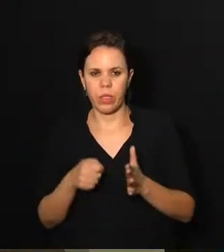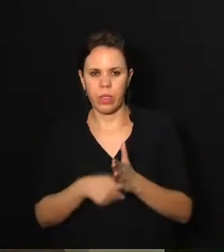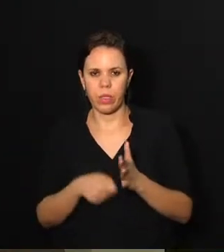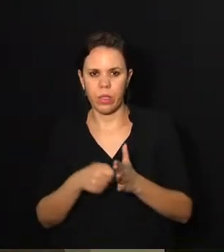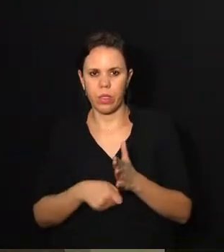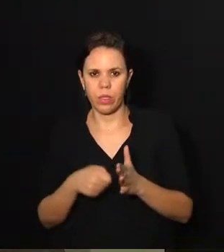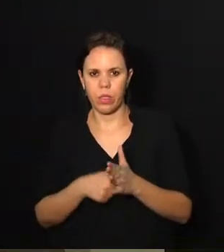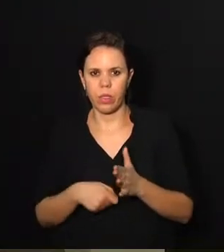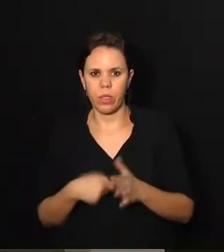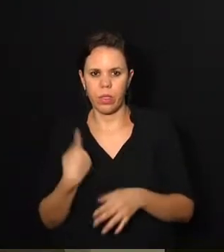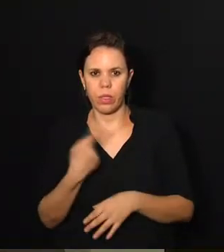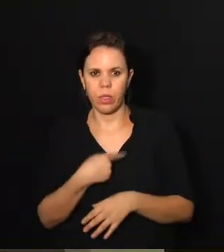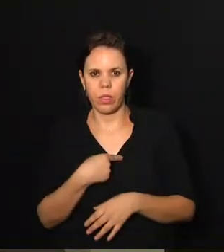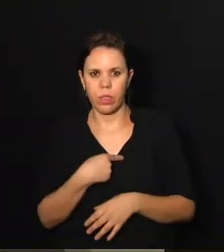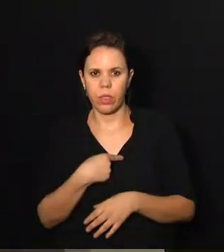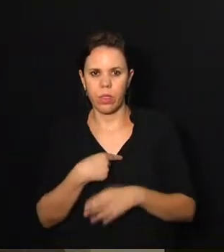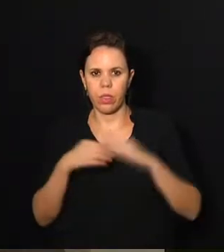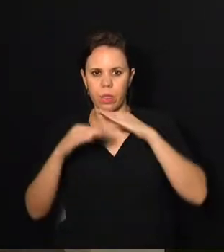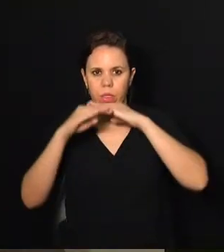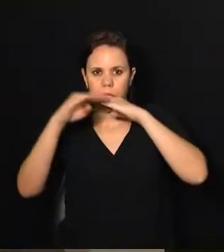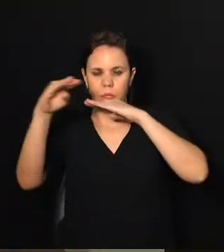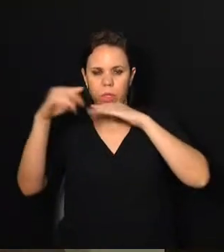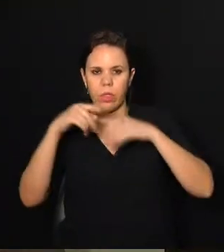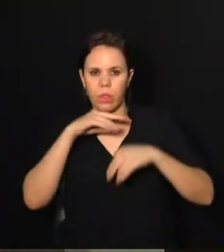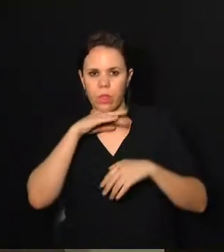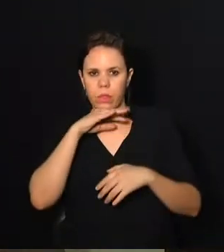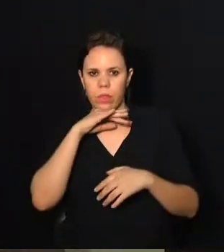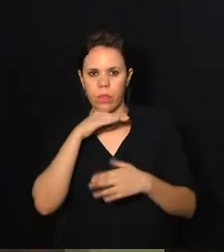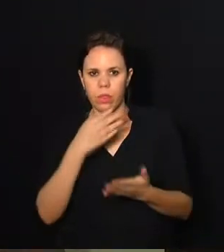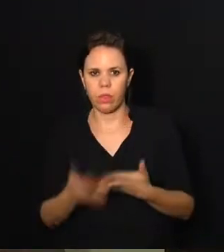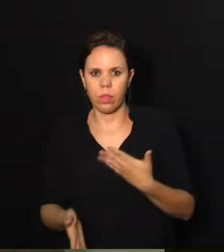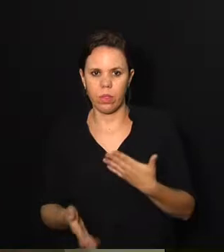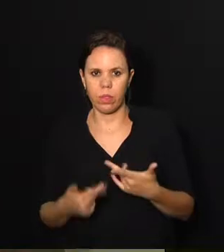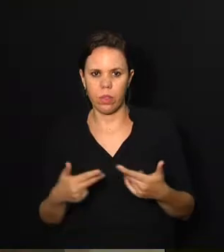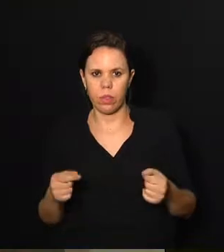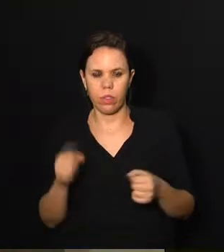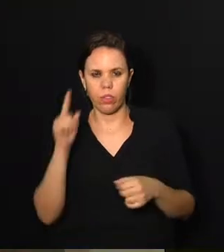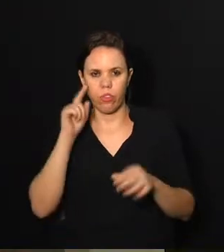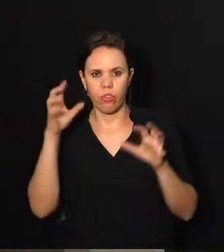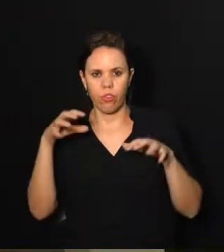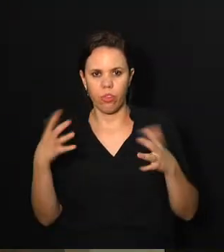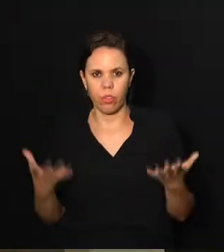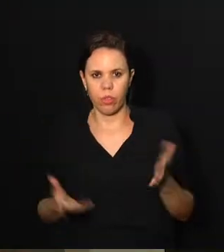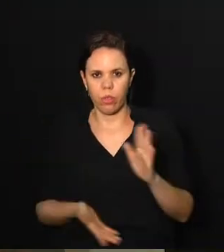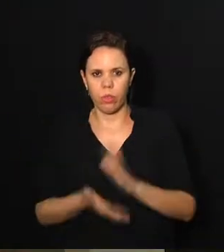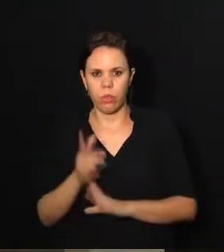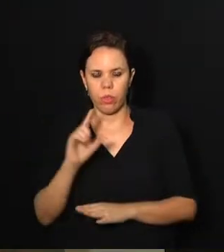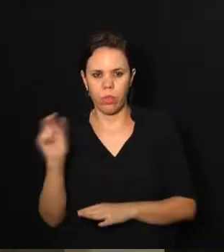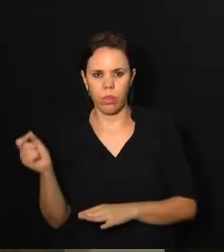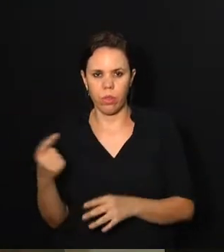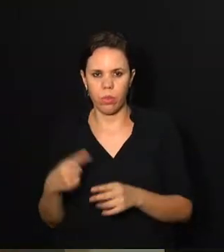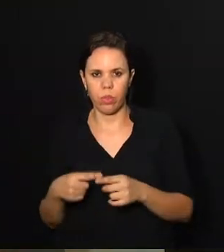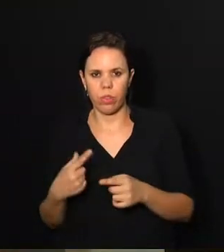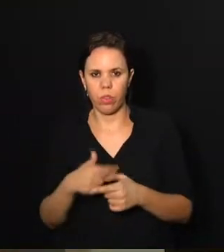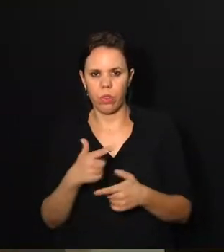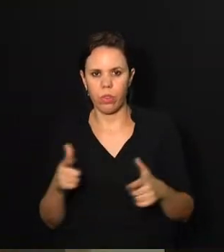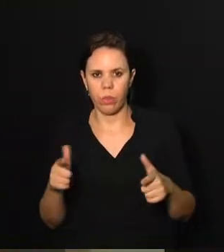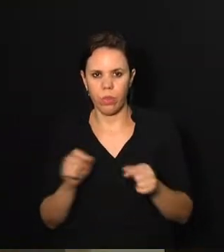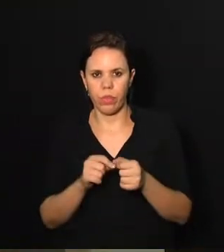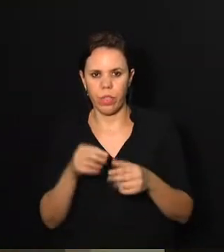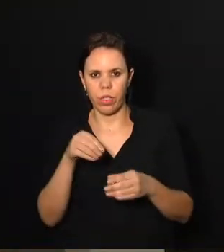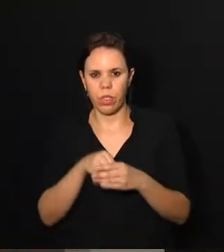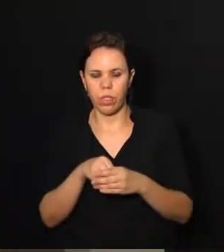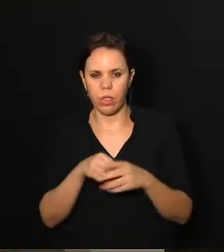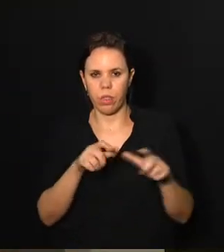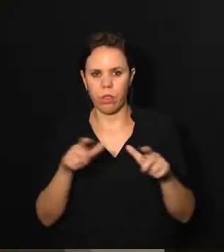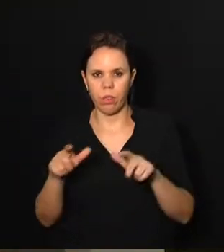reivindicações, o nosso telhado está perdido, o dia que chove nós temos que ir embora por conta de não poder fazer atividade dentro